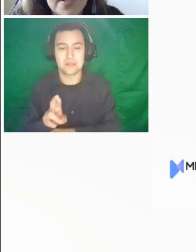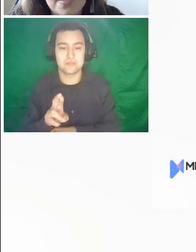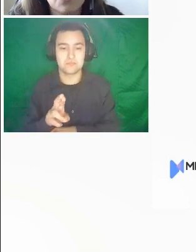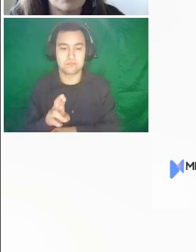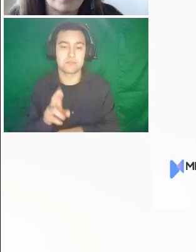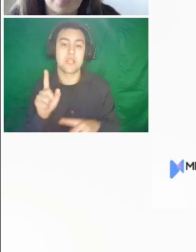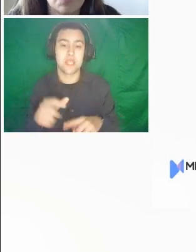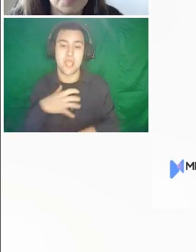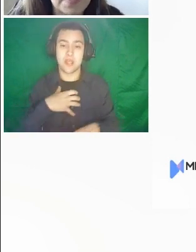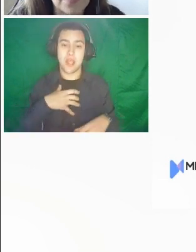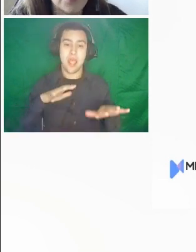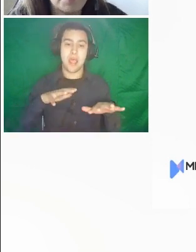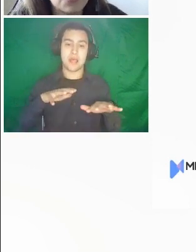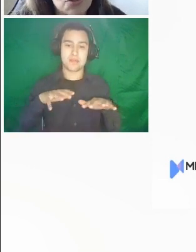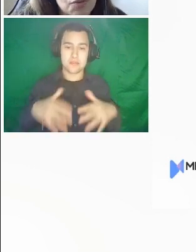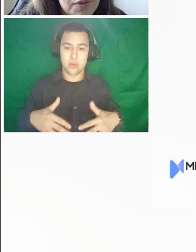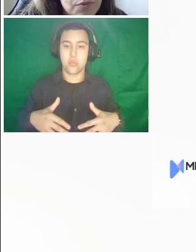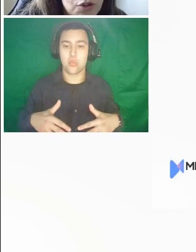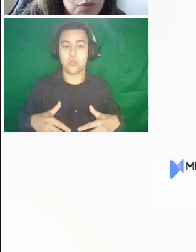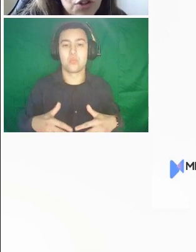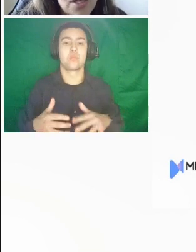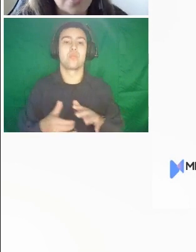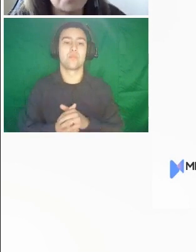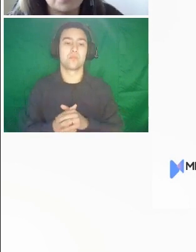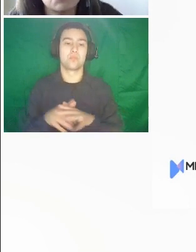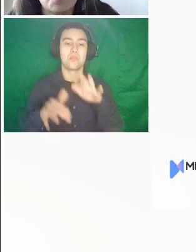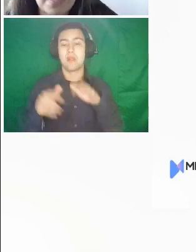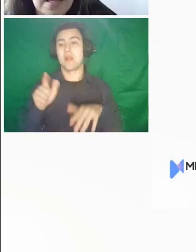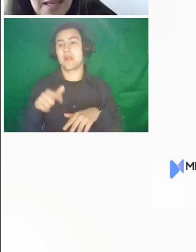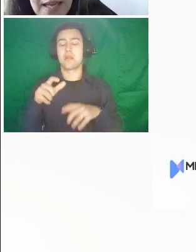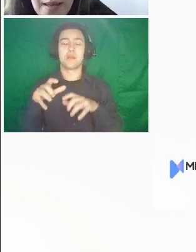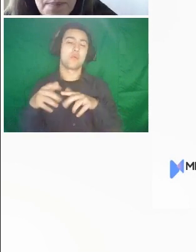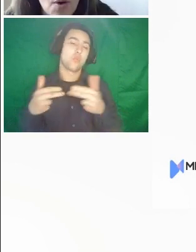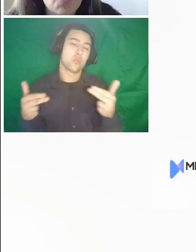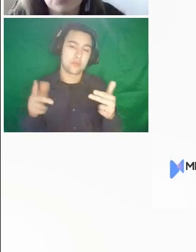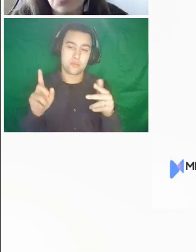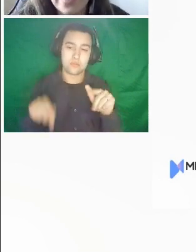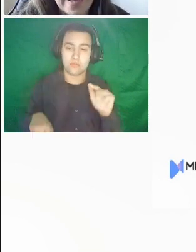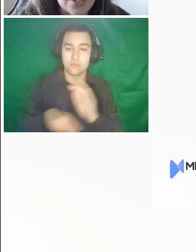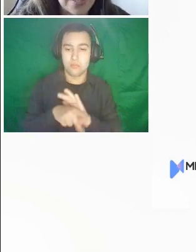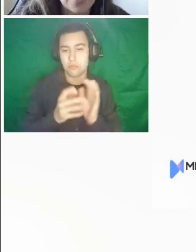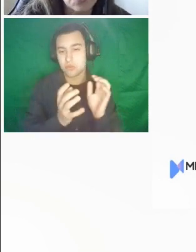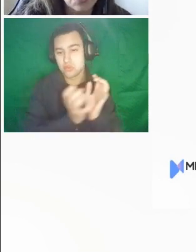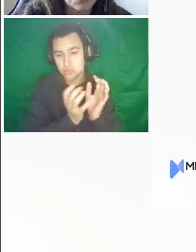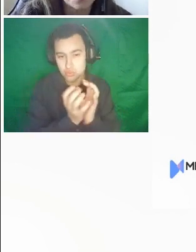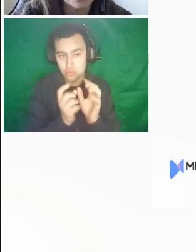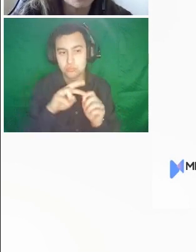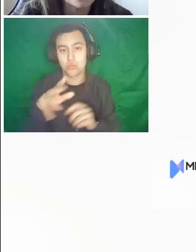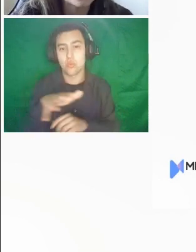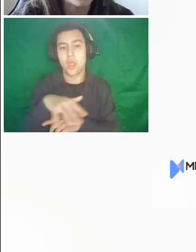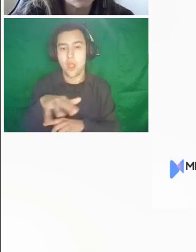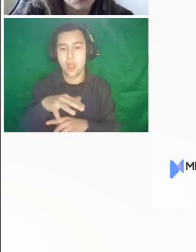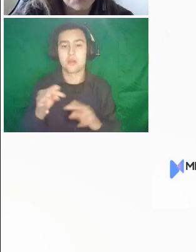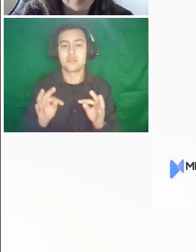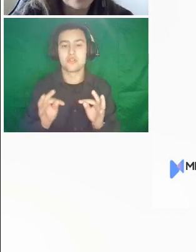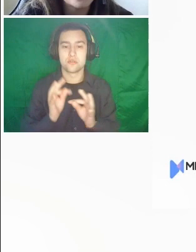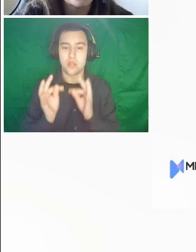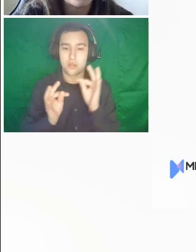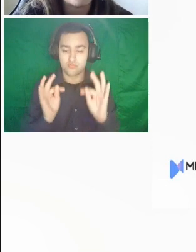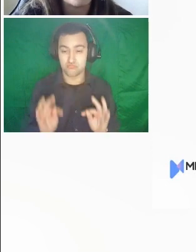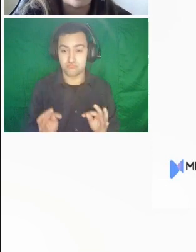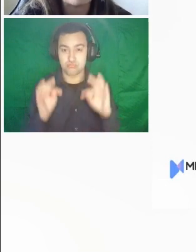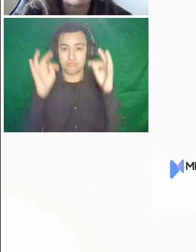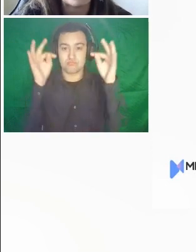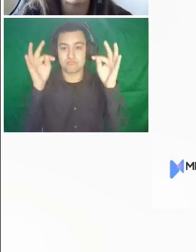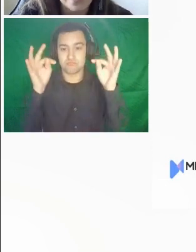não é uma coisa local especificamente de um de um time de uma equipe ou só da área de tecnologia muitas vezes a gente vê